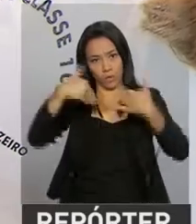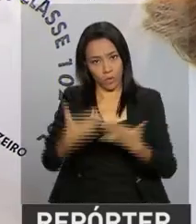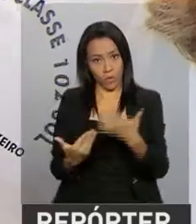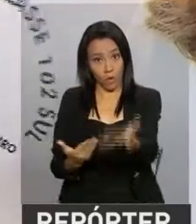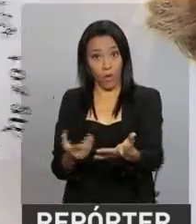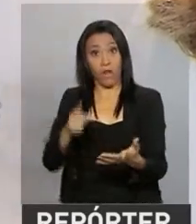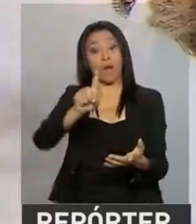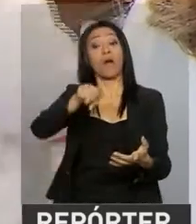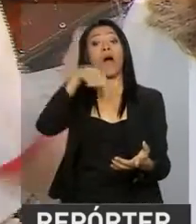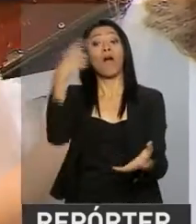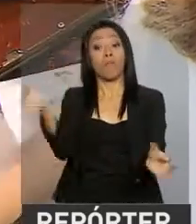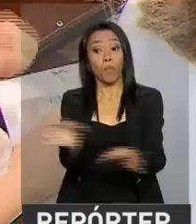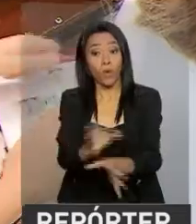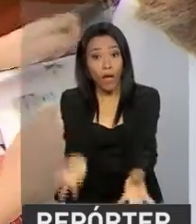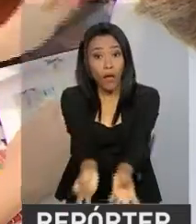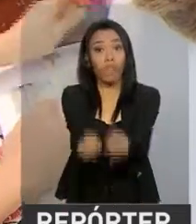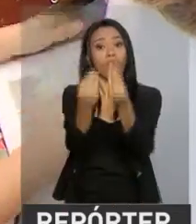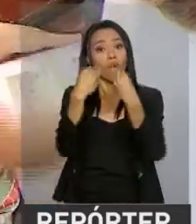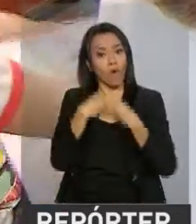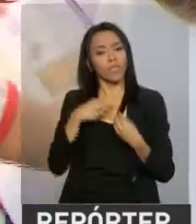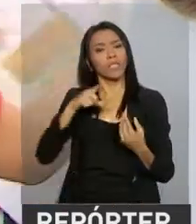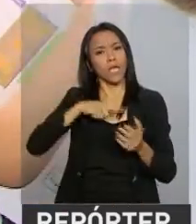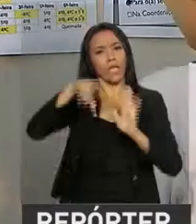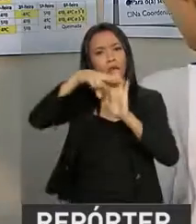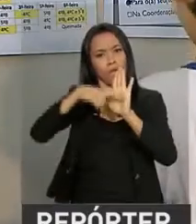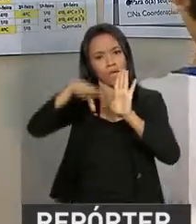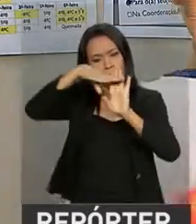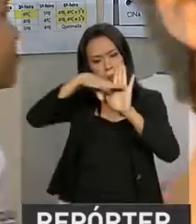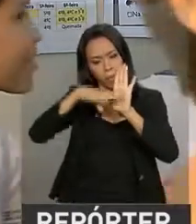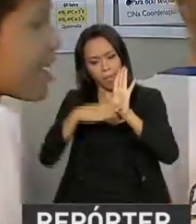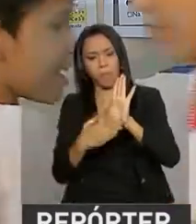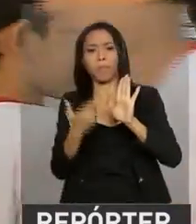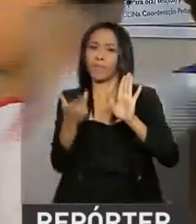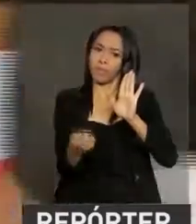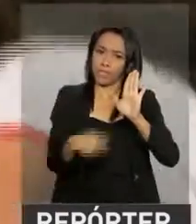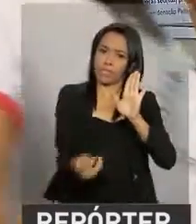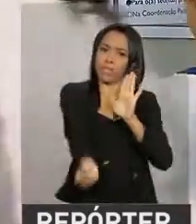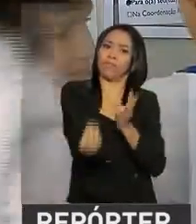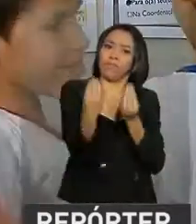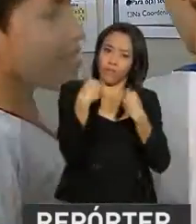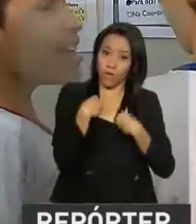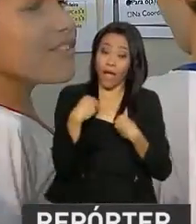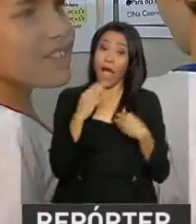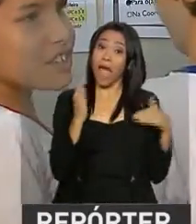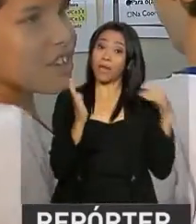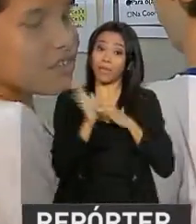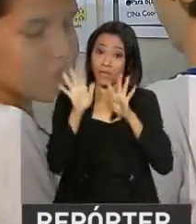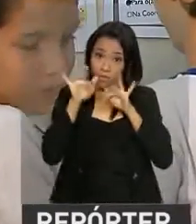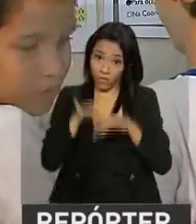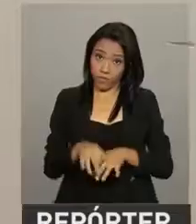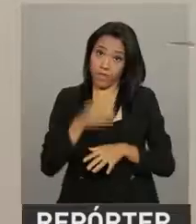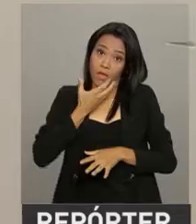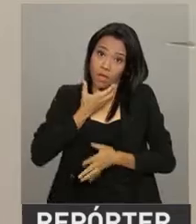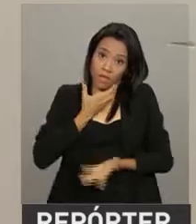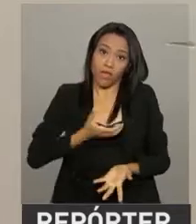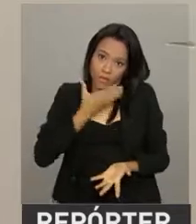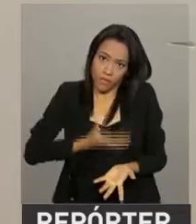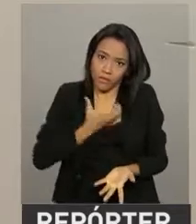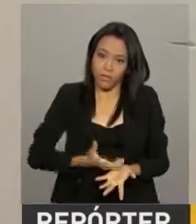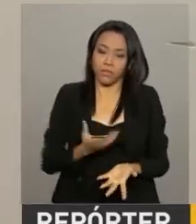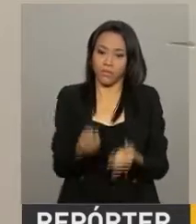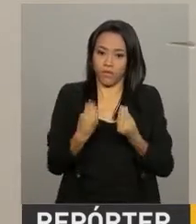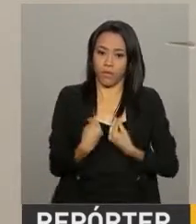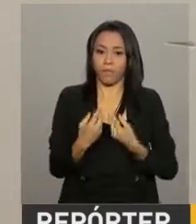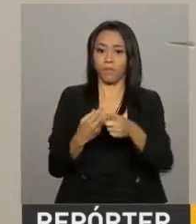está prevista no programa nacional do livro didático e deve ser feita até o fim do ano letivo é muito importante